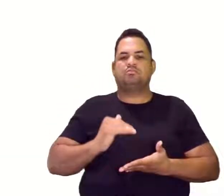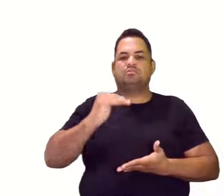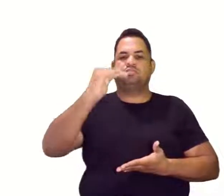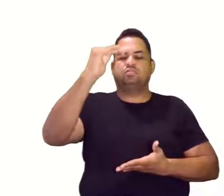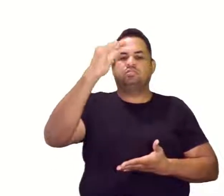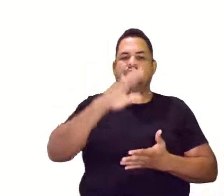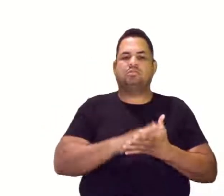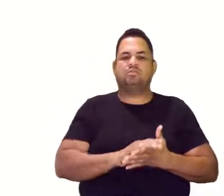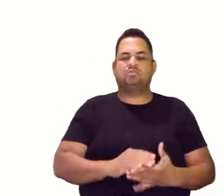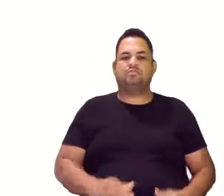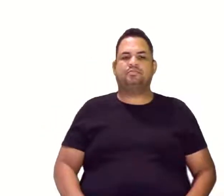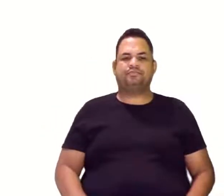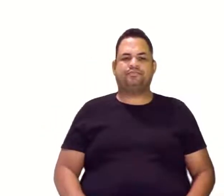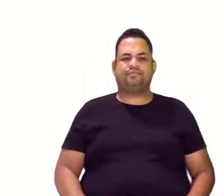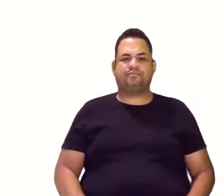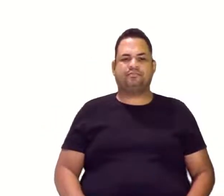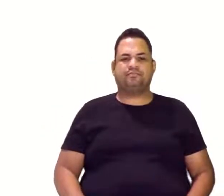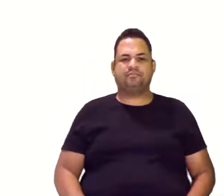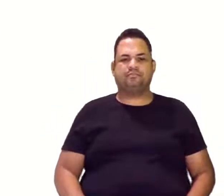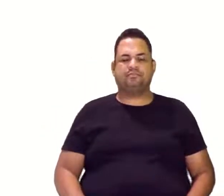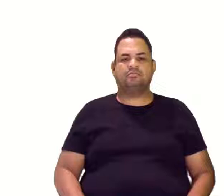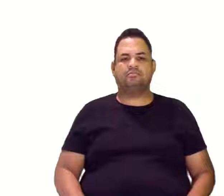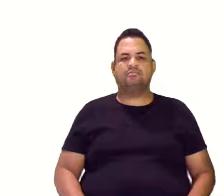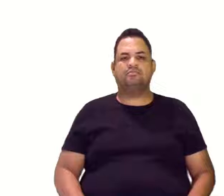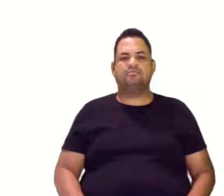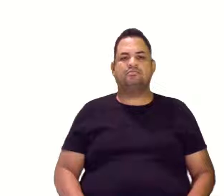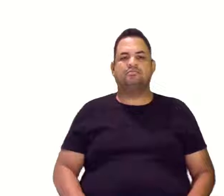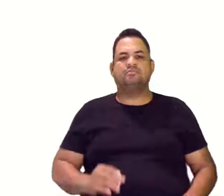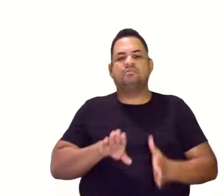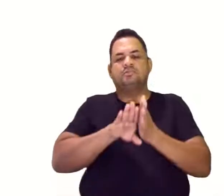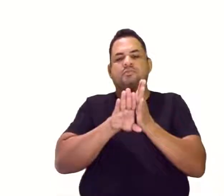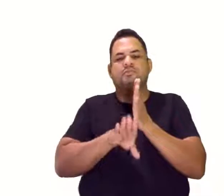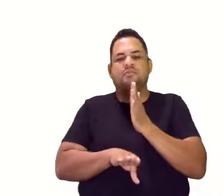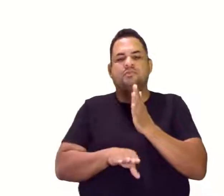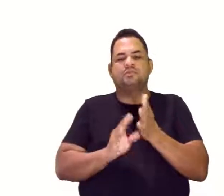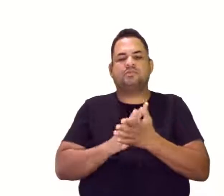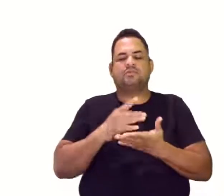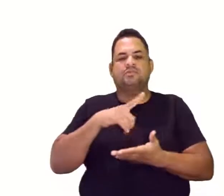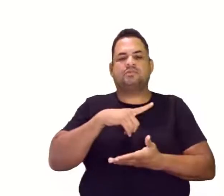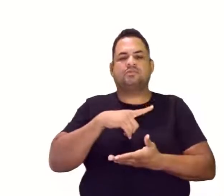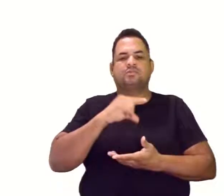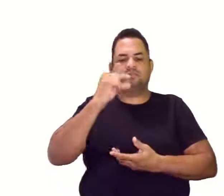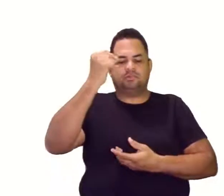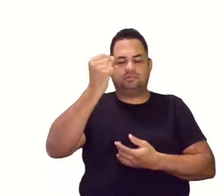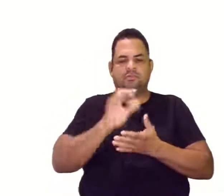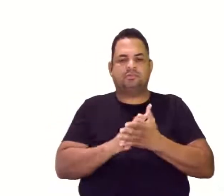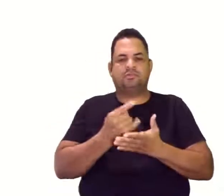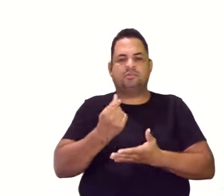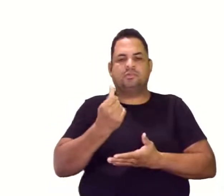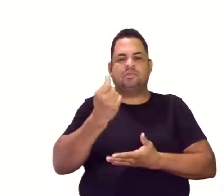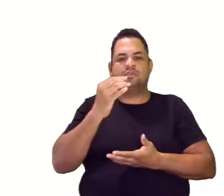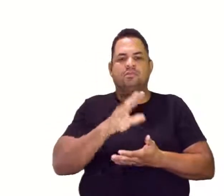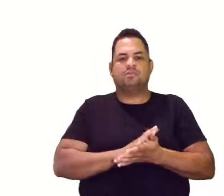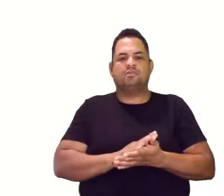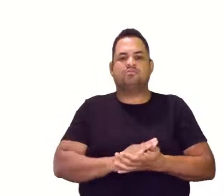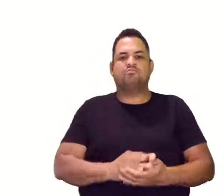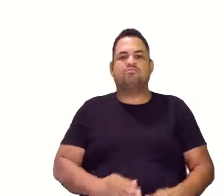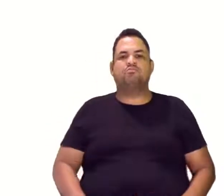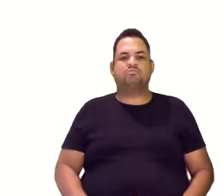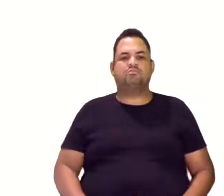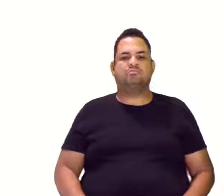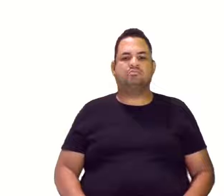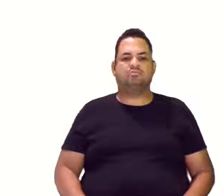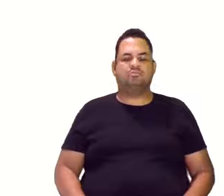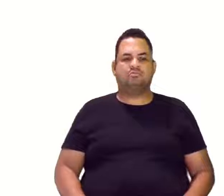da internet e da mensalidade escolar. Desconto. Tivemos um decréscimo lá na mesada do